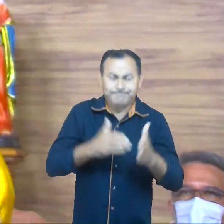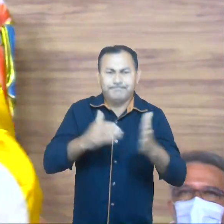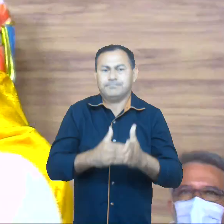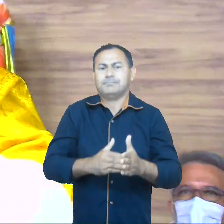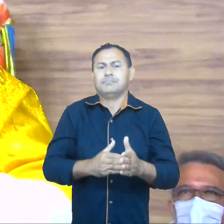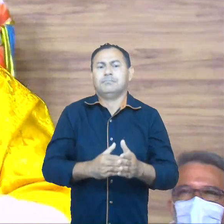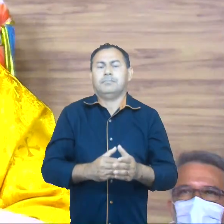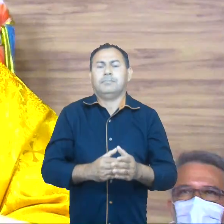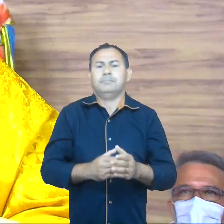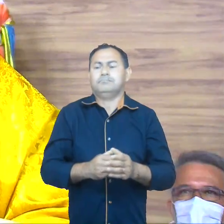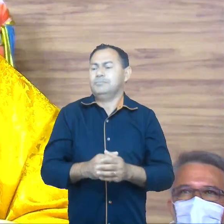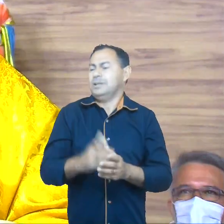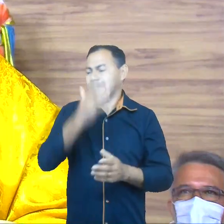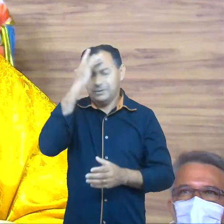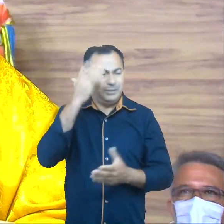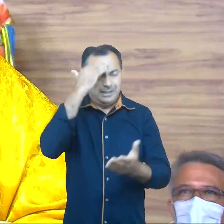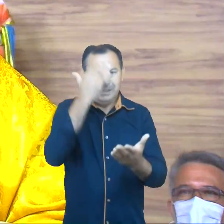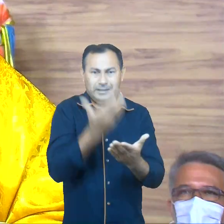para com ele.